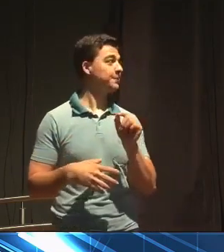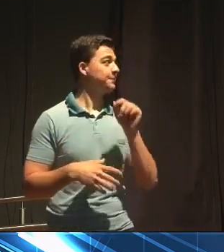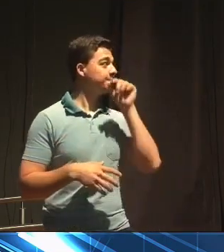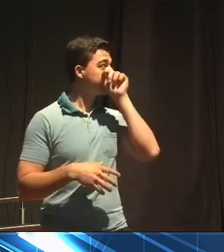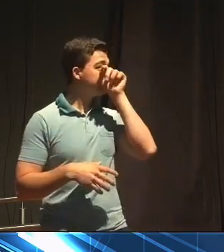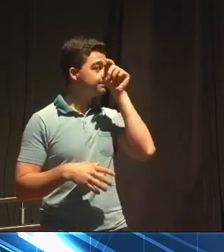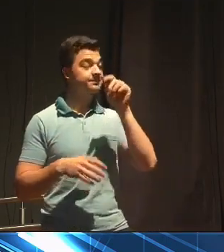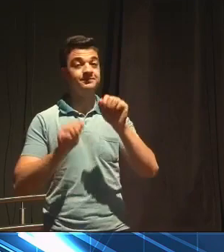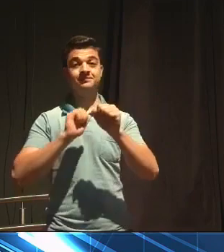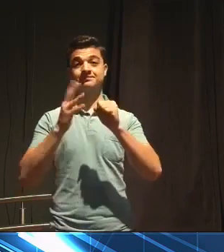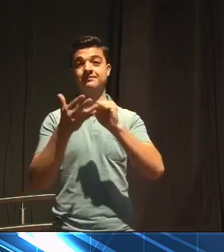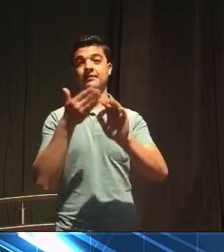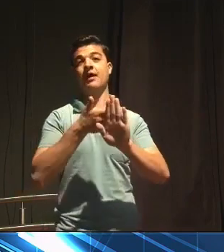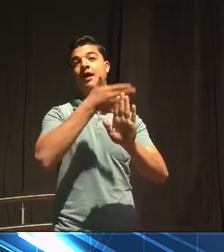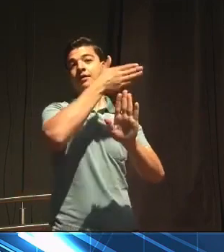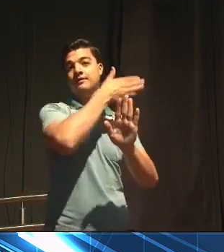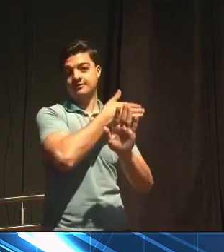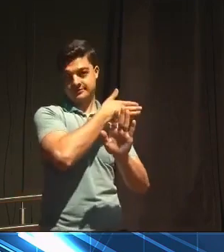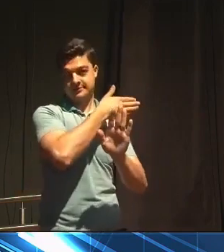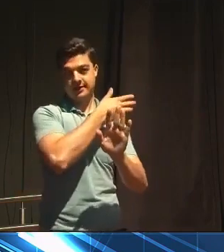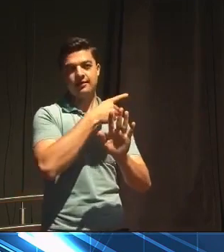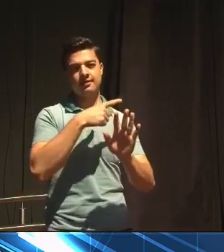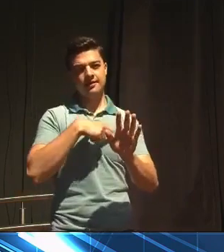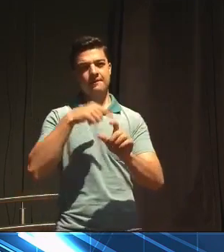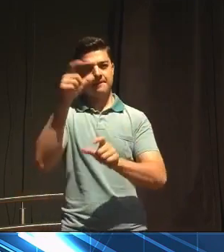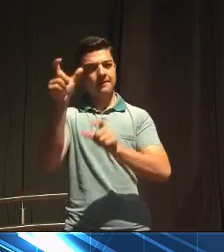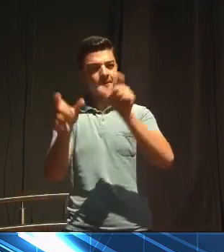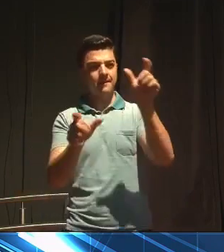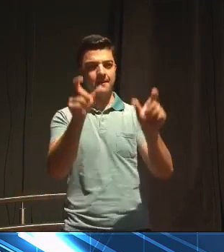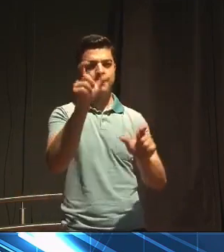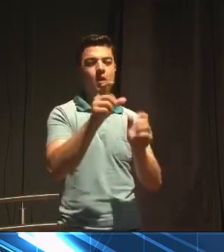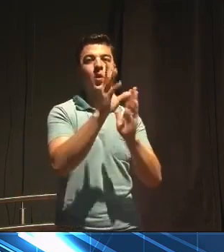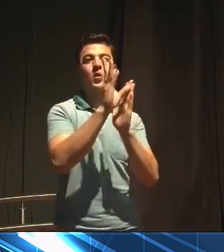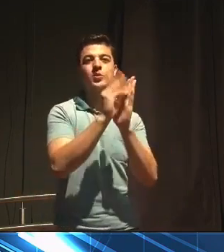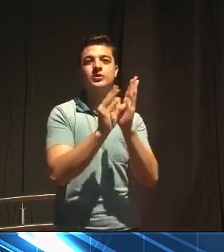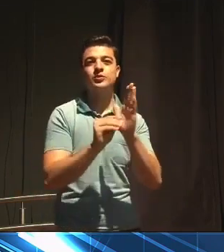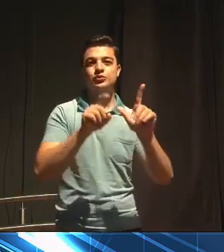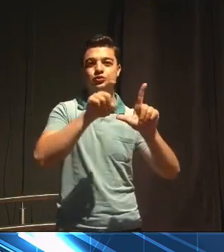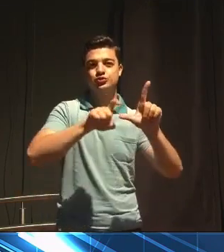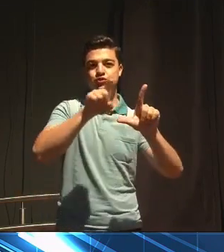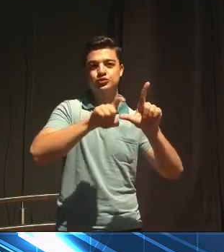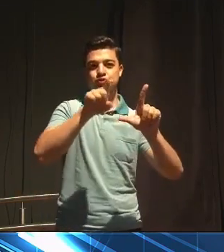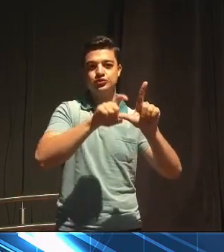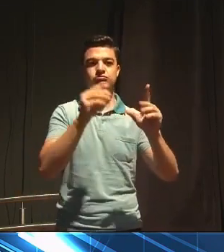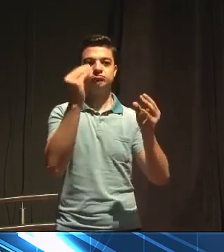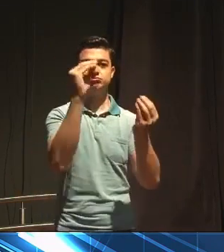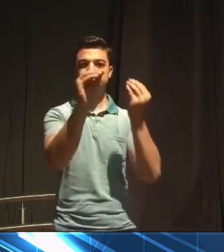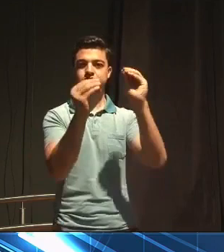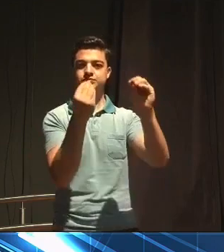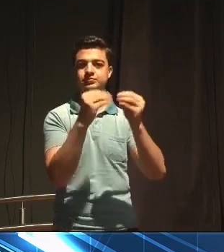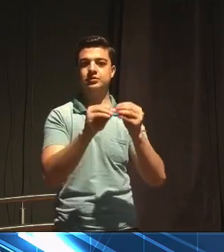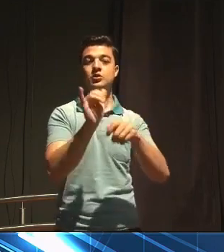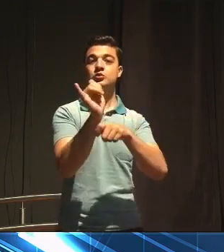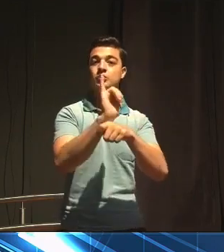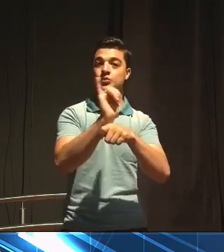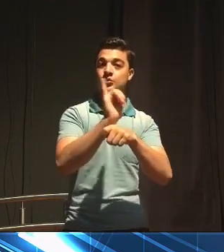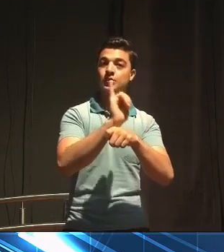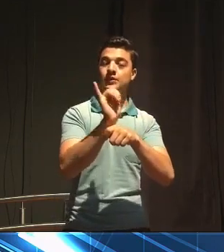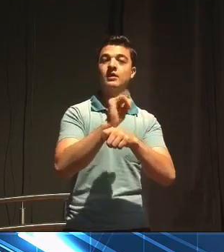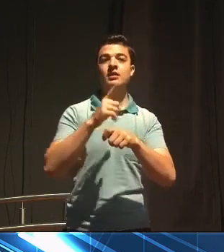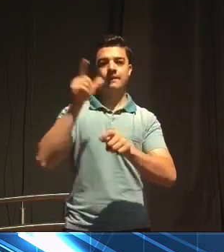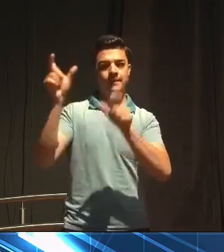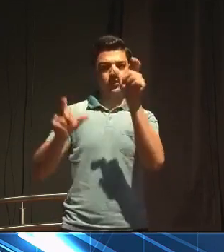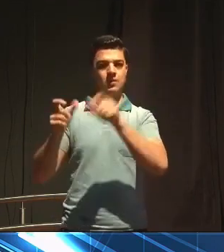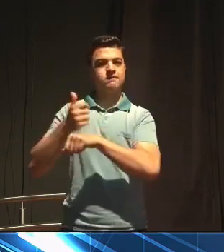Antes da pandemia, a gente já tinha um movimento de pessoas, claro, fazendo conteúdo digital. Tinham vários canais, principalmente no YouTube, de profissionais que